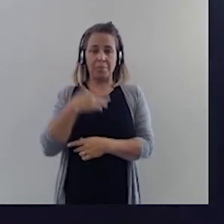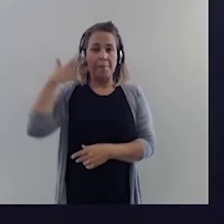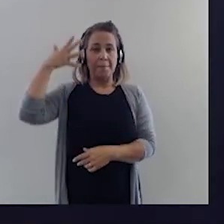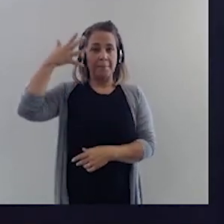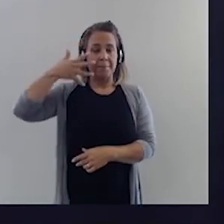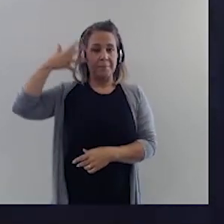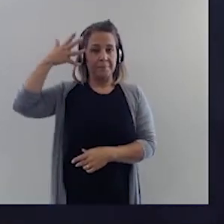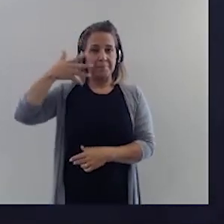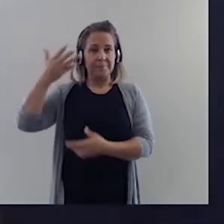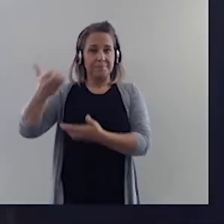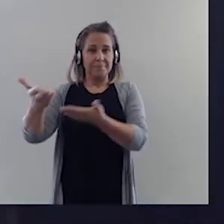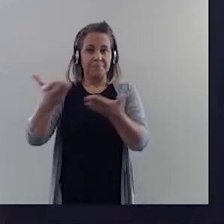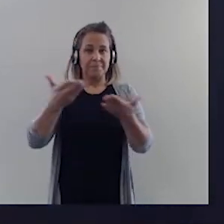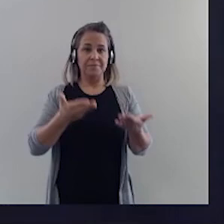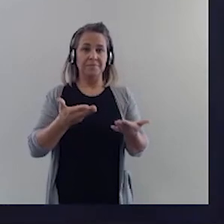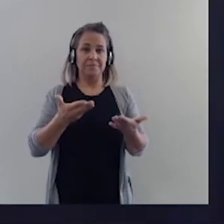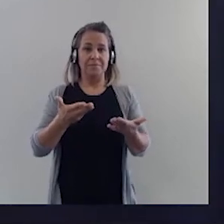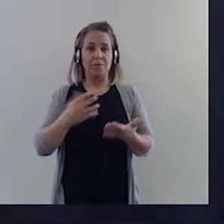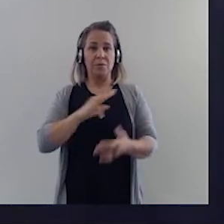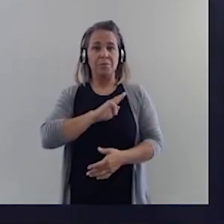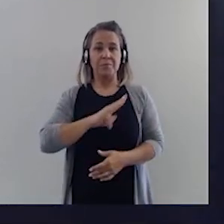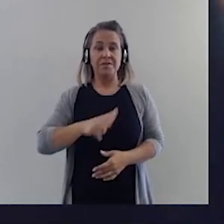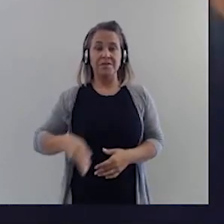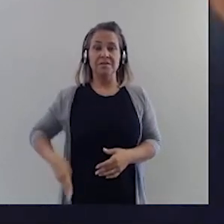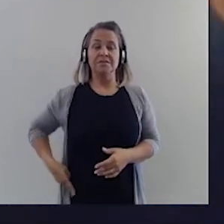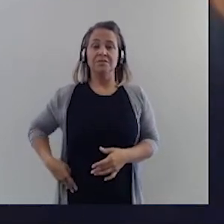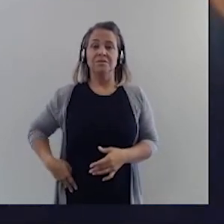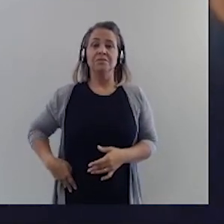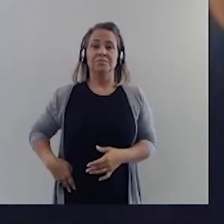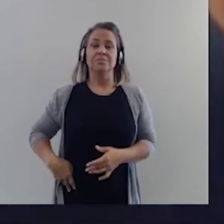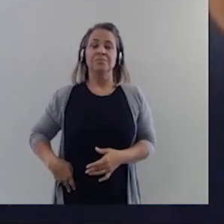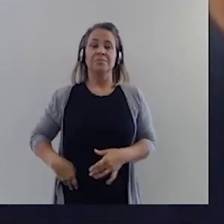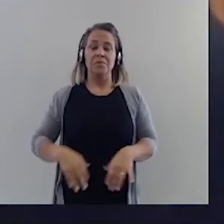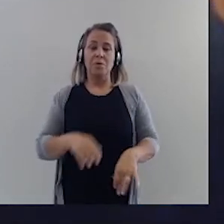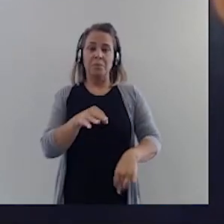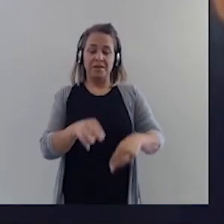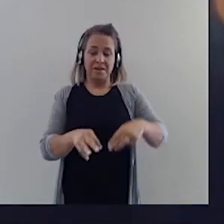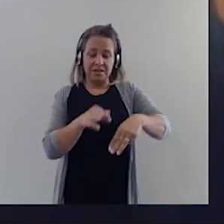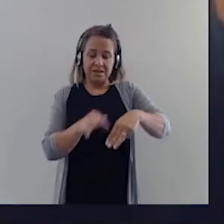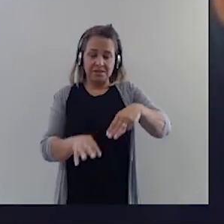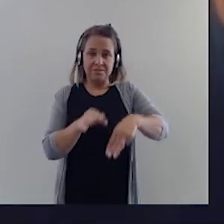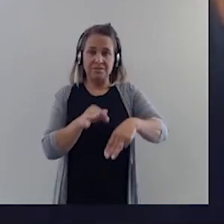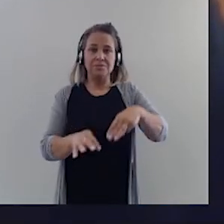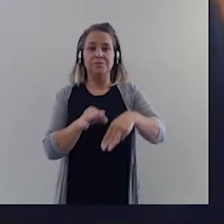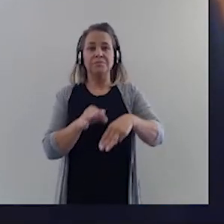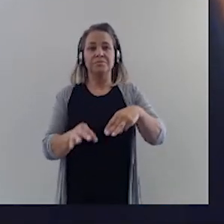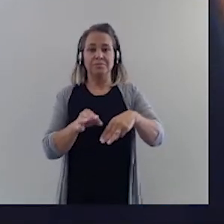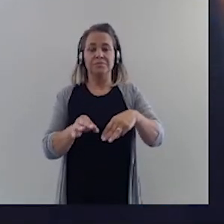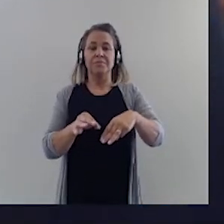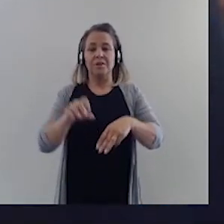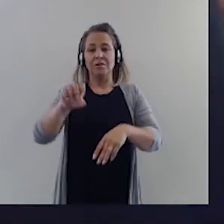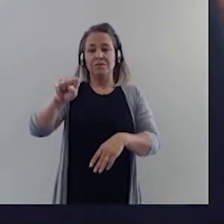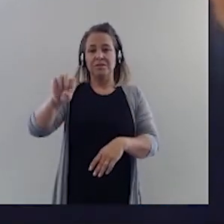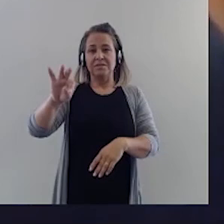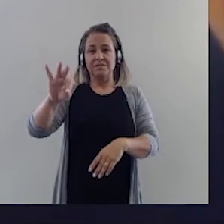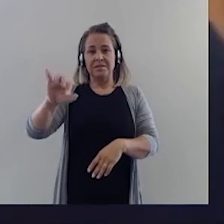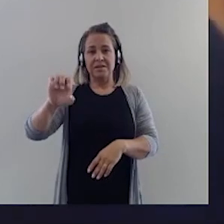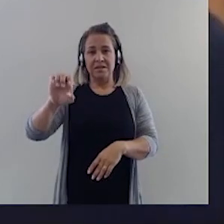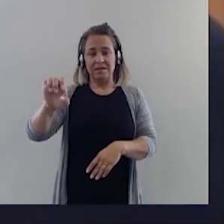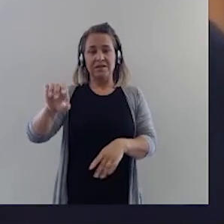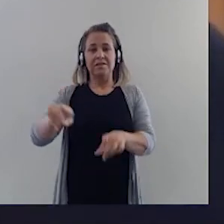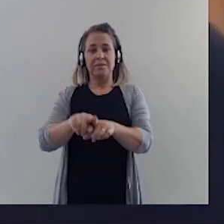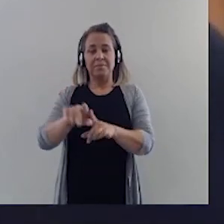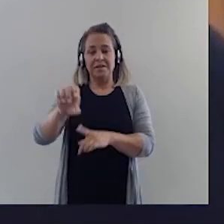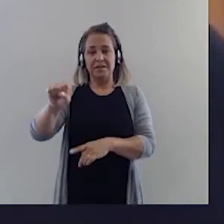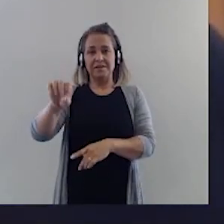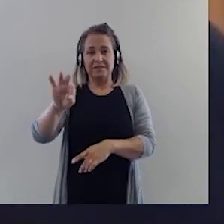palestrante, convidamos o ministro do Superior Tribunal de Justiça e do Tribunal Superior Eleitoral, Luiz